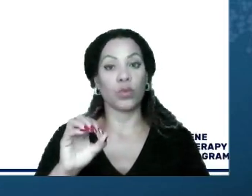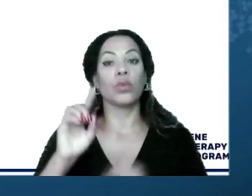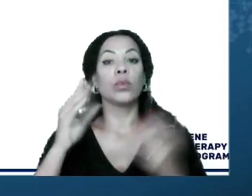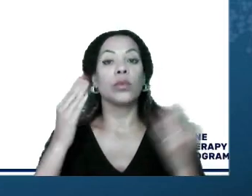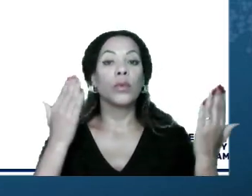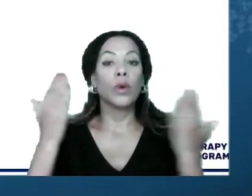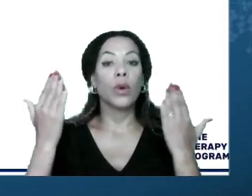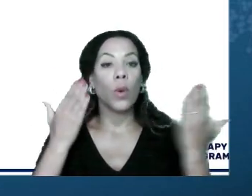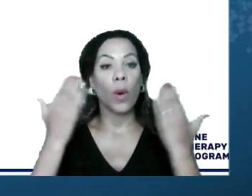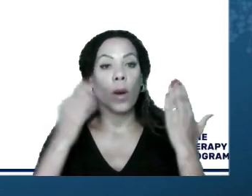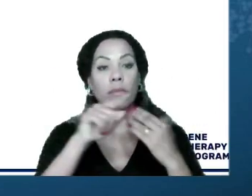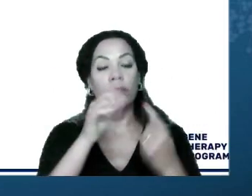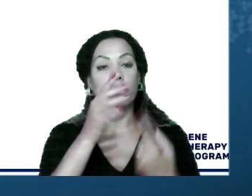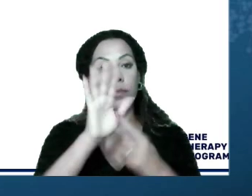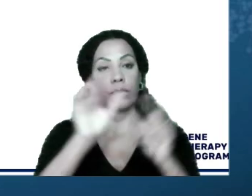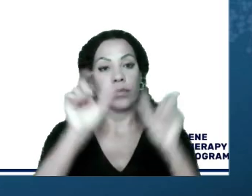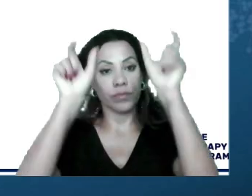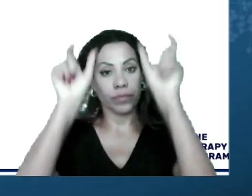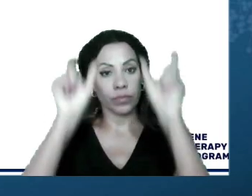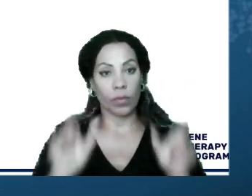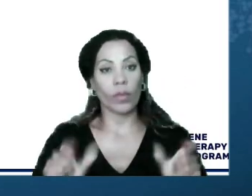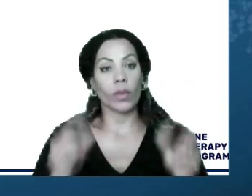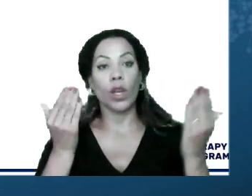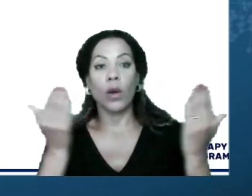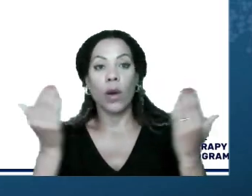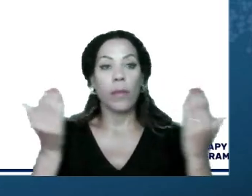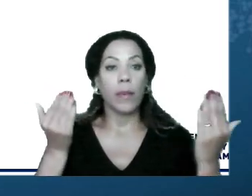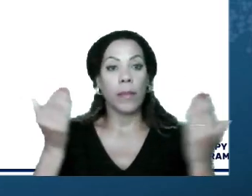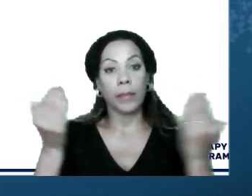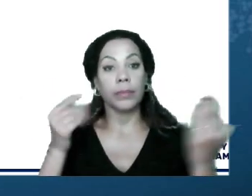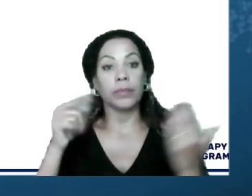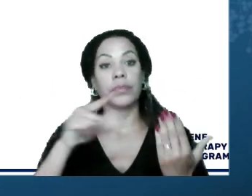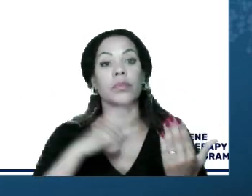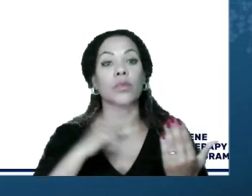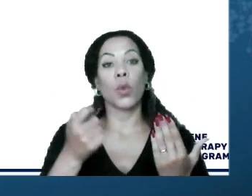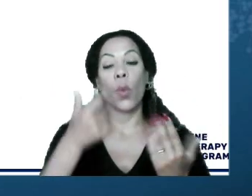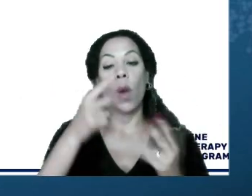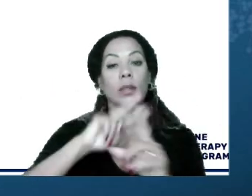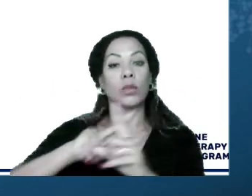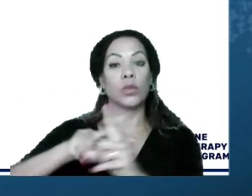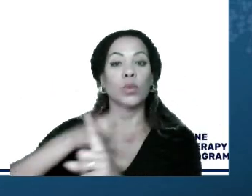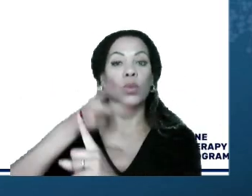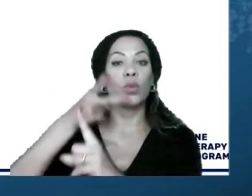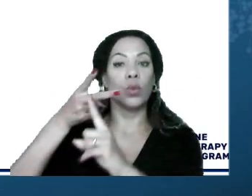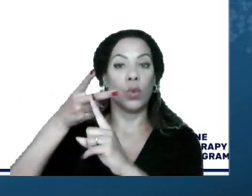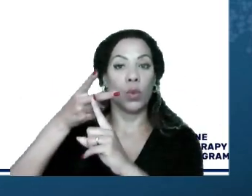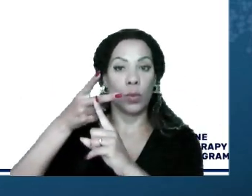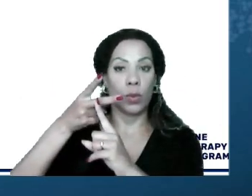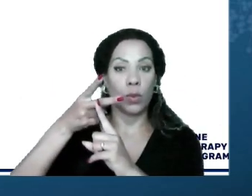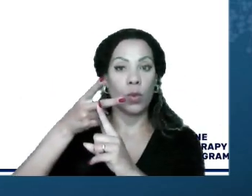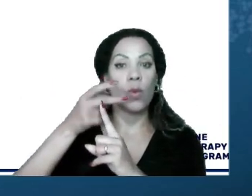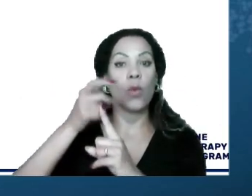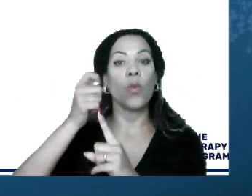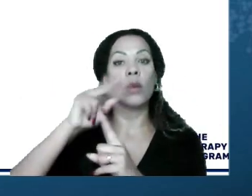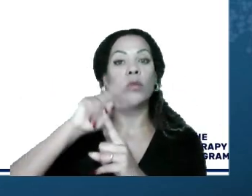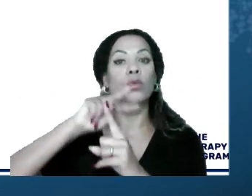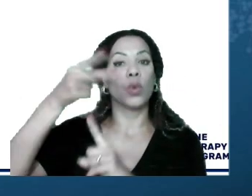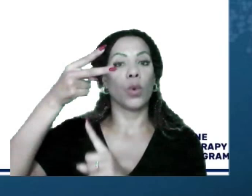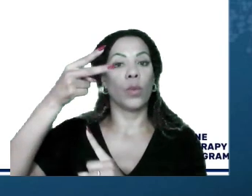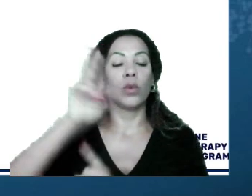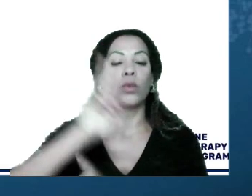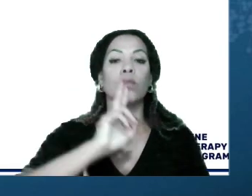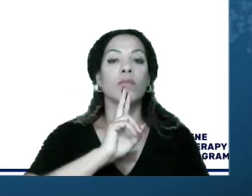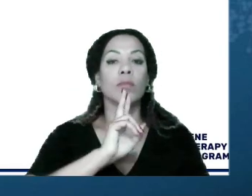comparação com a cisterna magna. Então, você tem quase o dobro do resultado, e